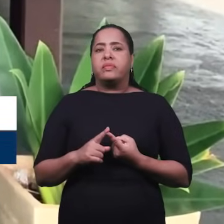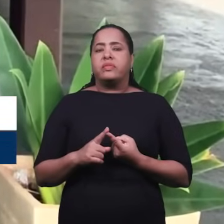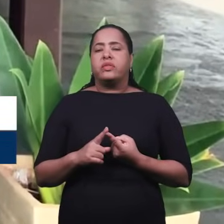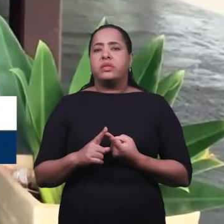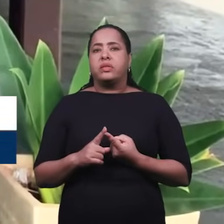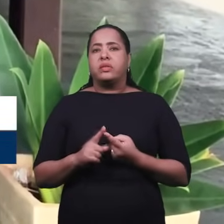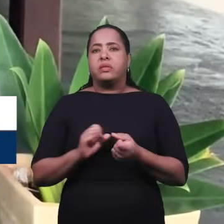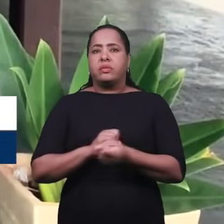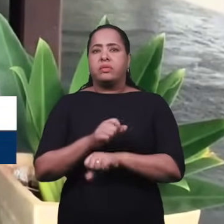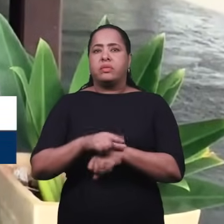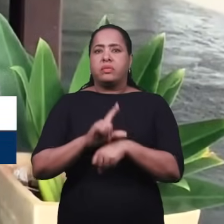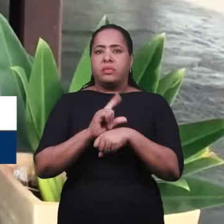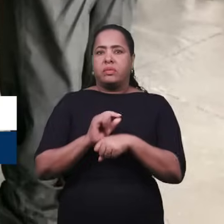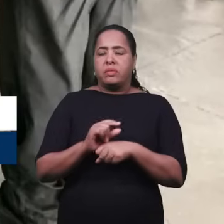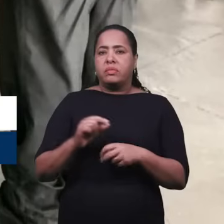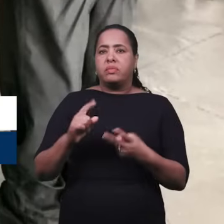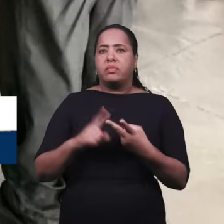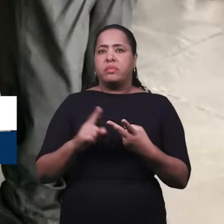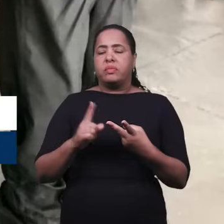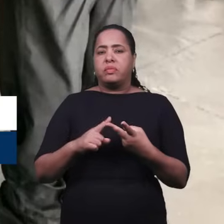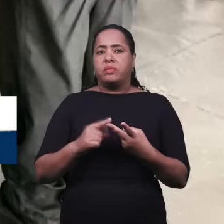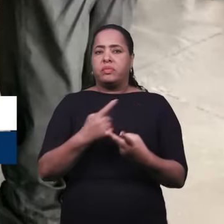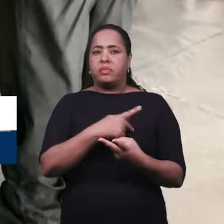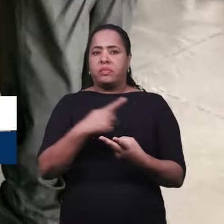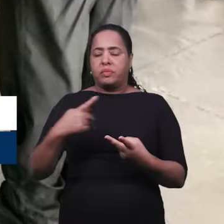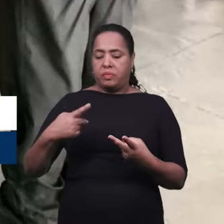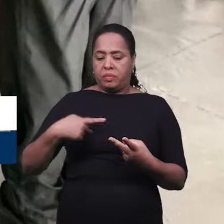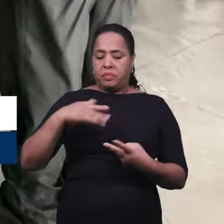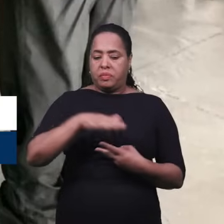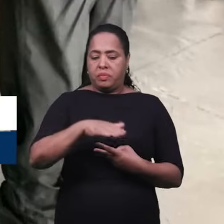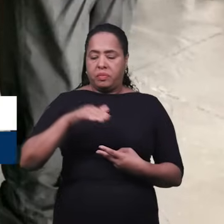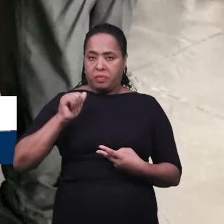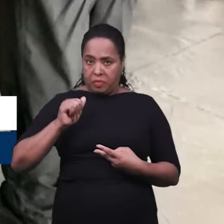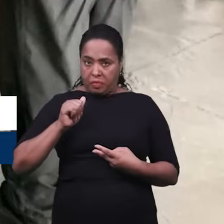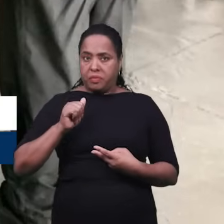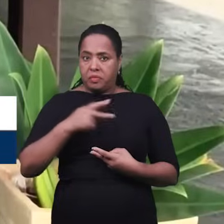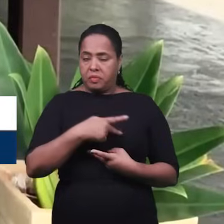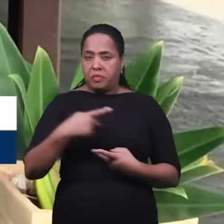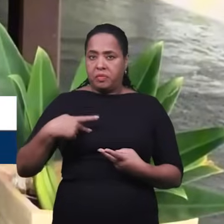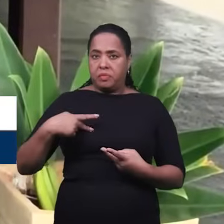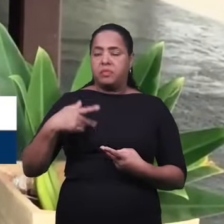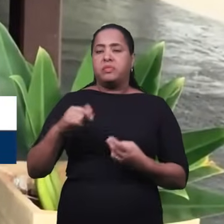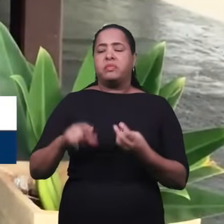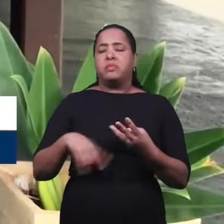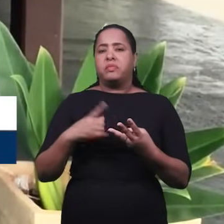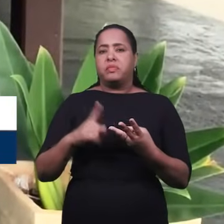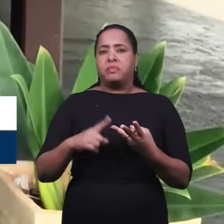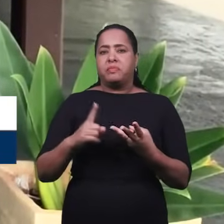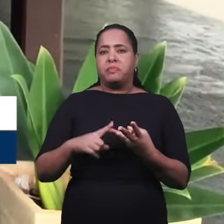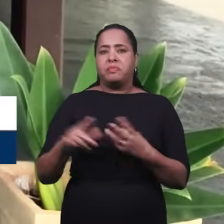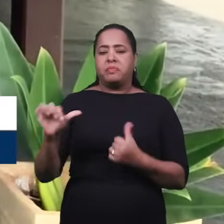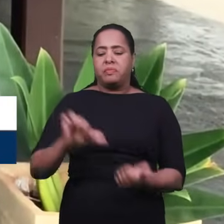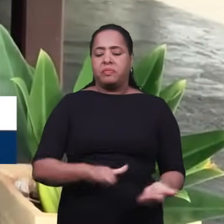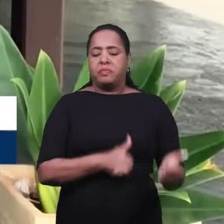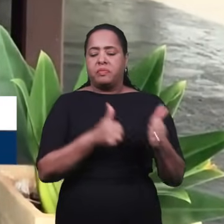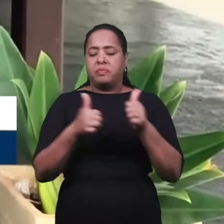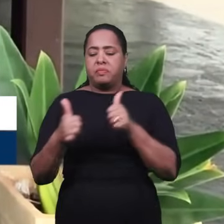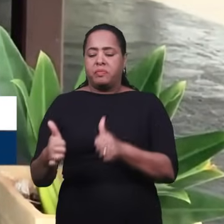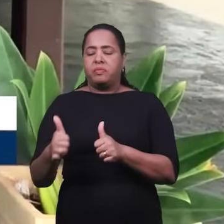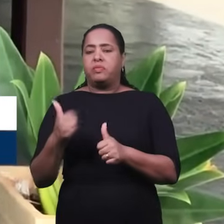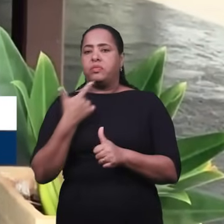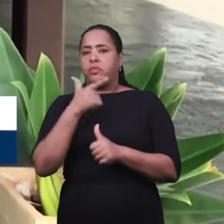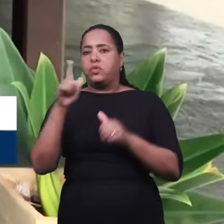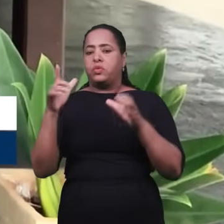Tivemos a ordenação do pastor Tiago Dias Bahia. Na sequência, um batismo com